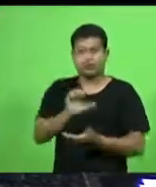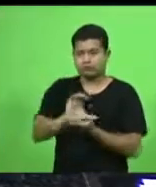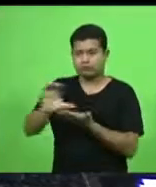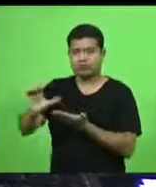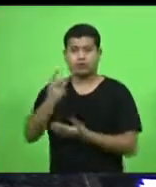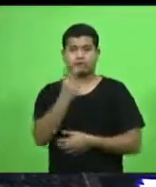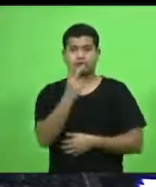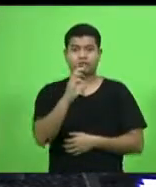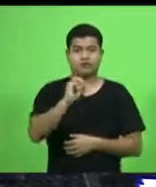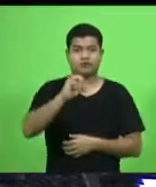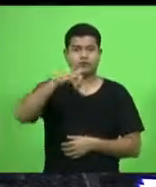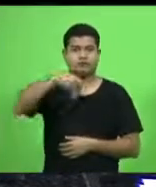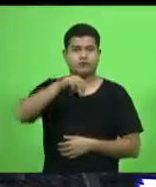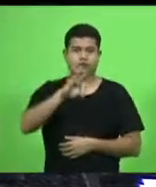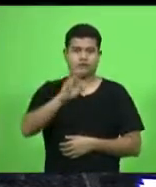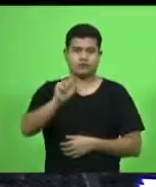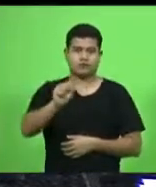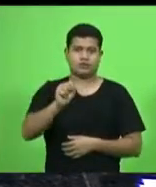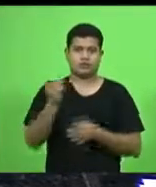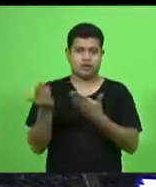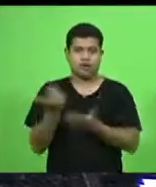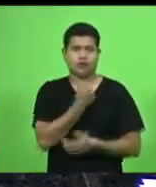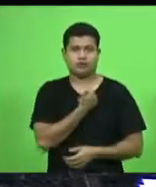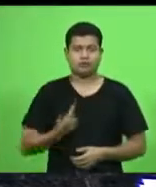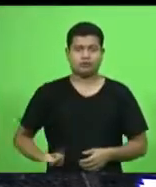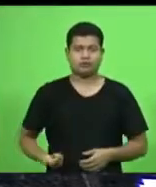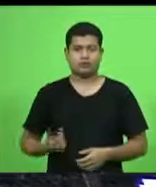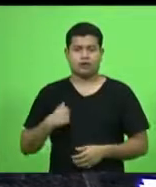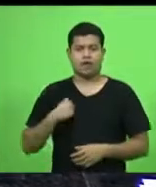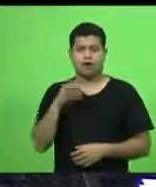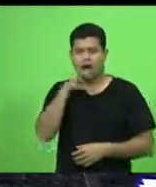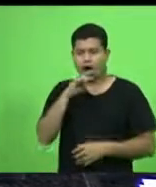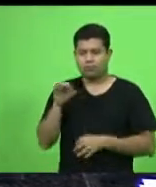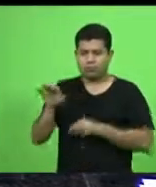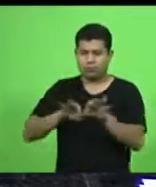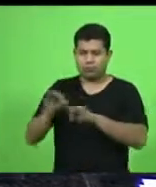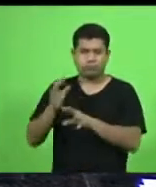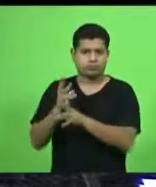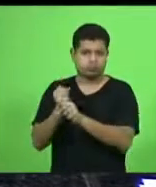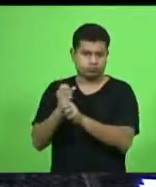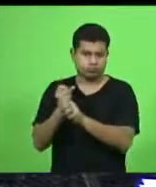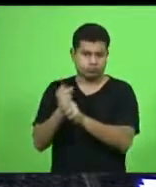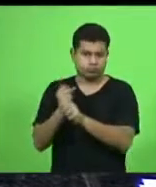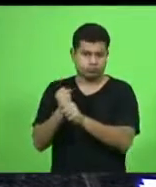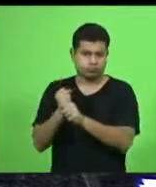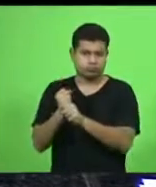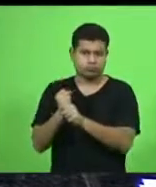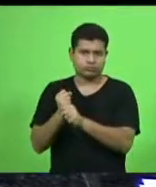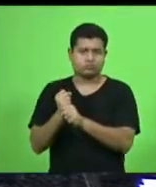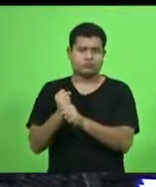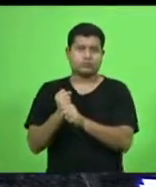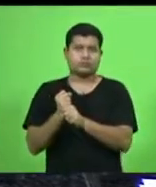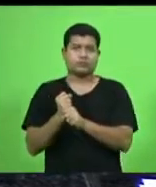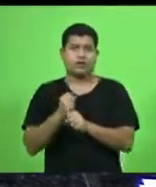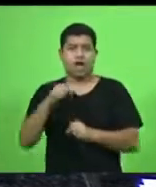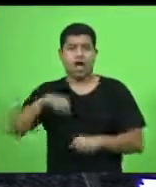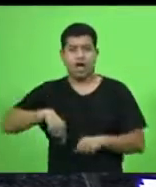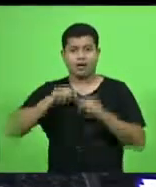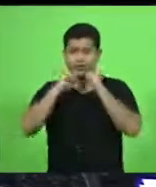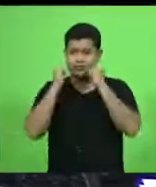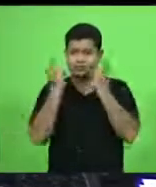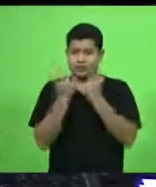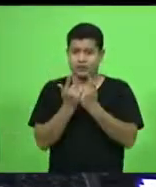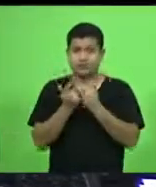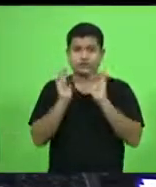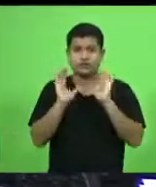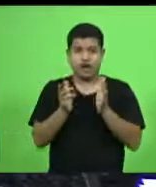para o governo de Santa Catarina. Eu fiz aqui uma conta rápida, deputado Cobalcini. A Assembleia já colocou nos